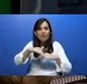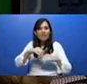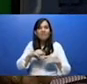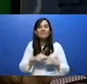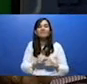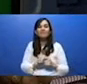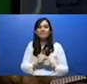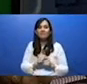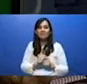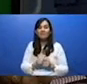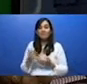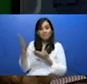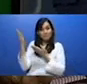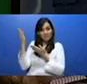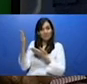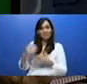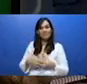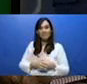paleontólogos,